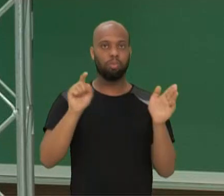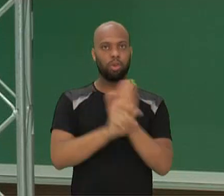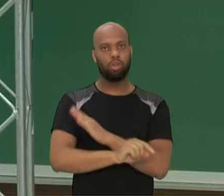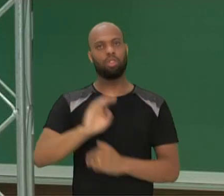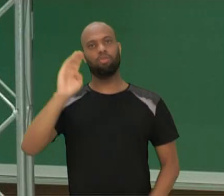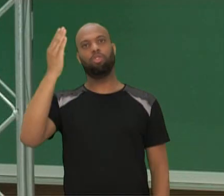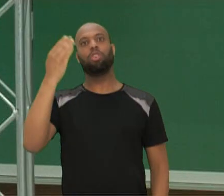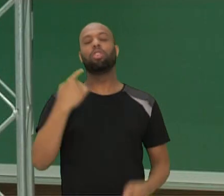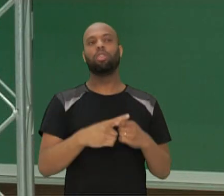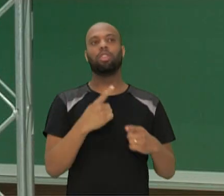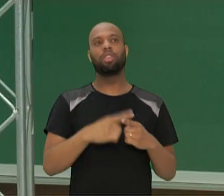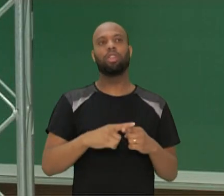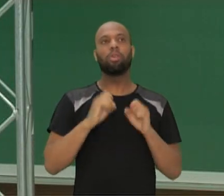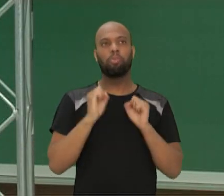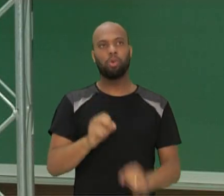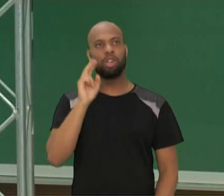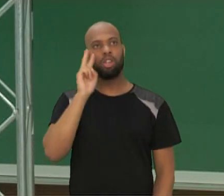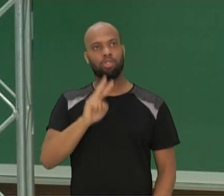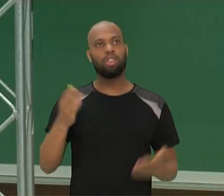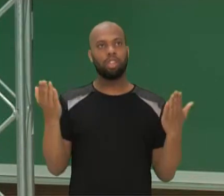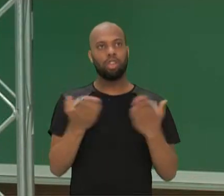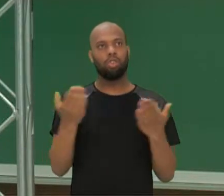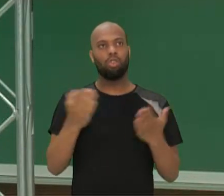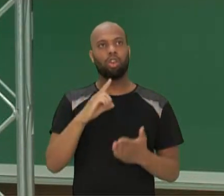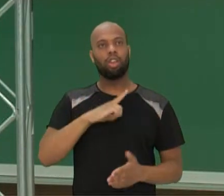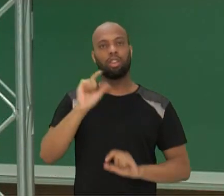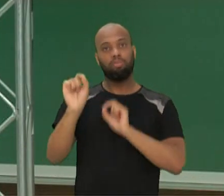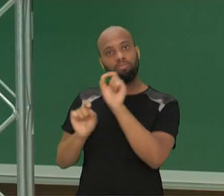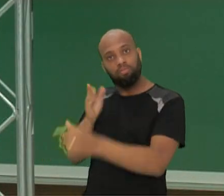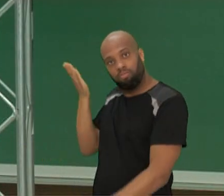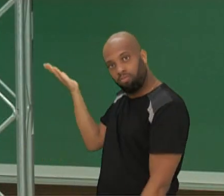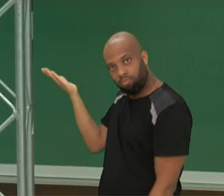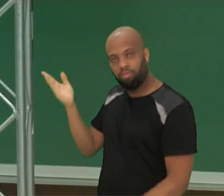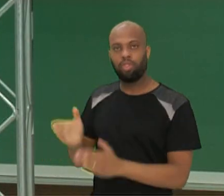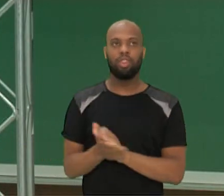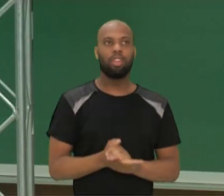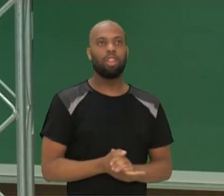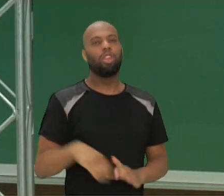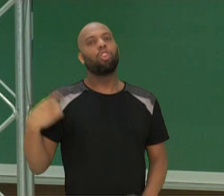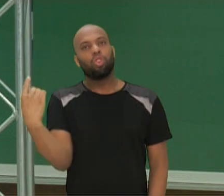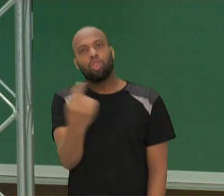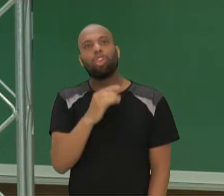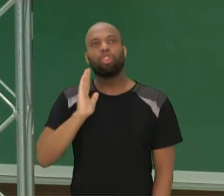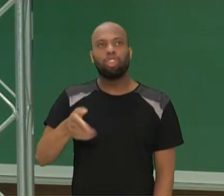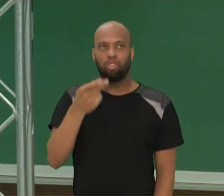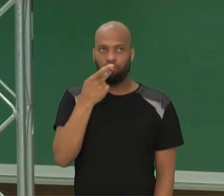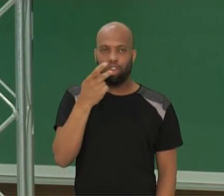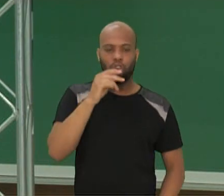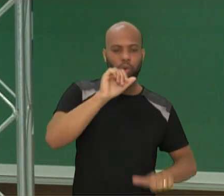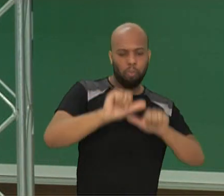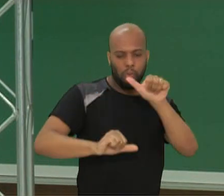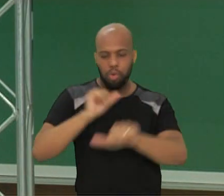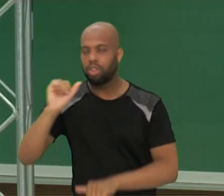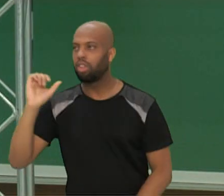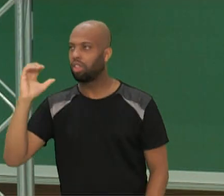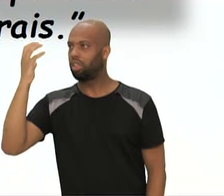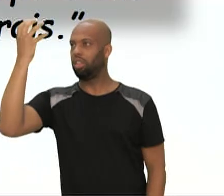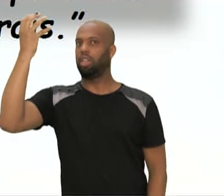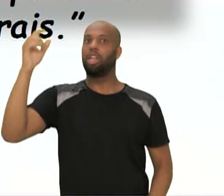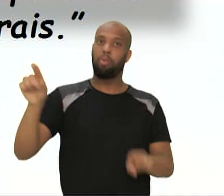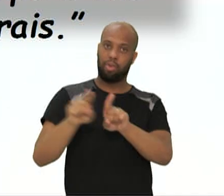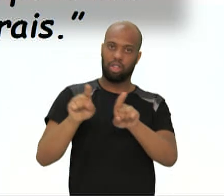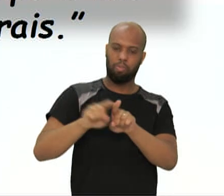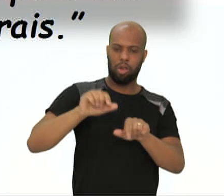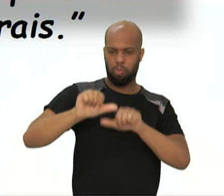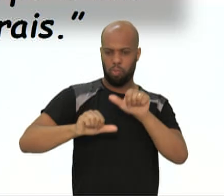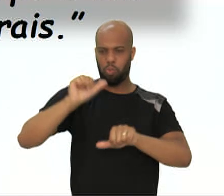falsa. A exemplo do que a gente pode ver nesse quiz aqui, ó. Então, conforme a gente já falou, o termo mudança do clima, mudança climática ou